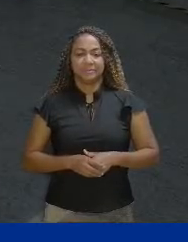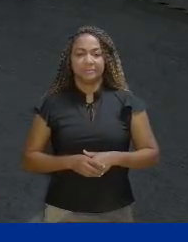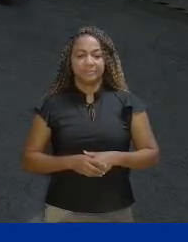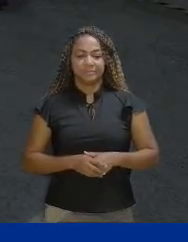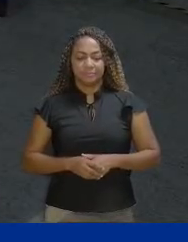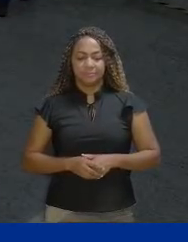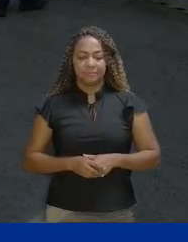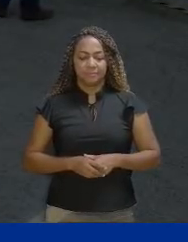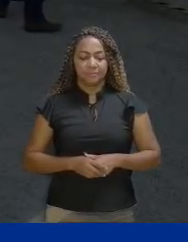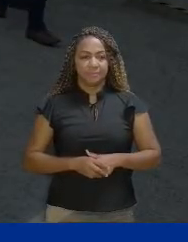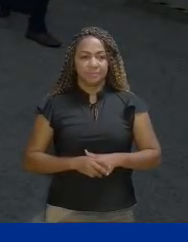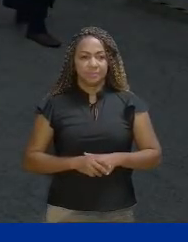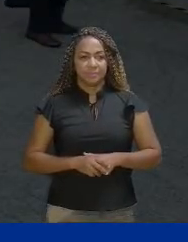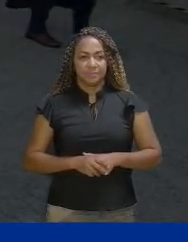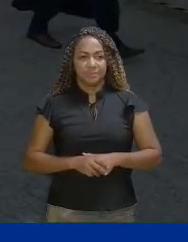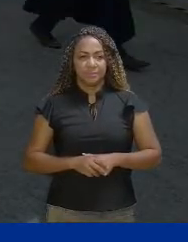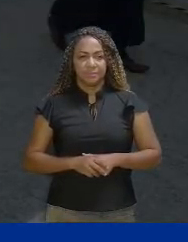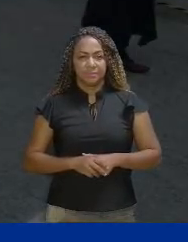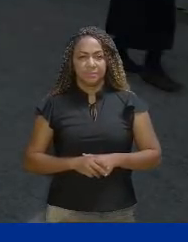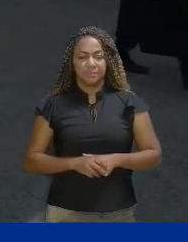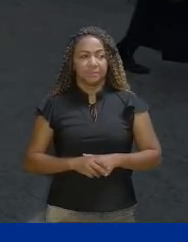mesa.